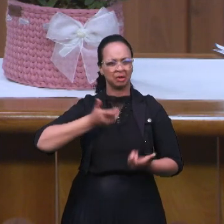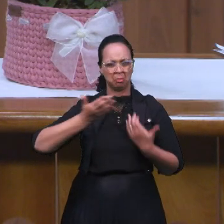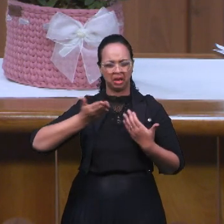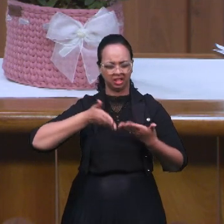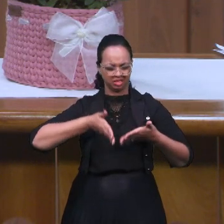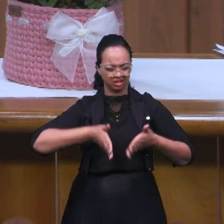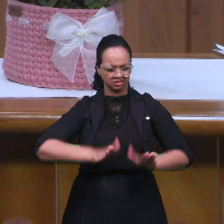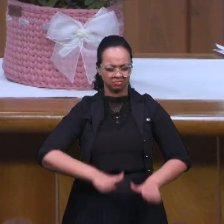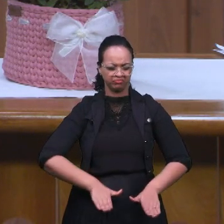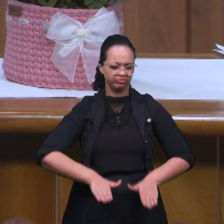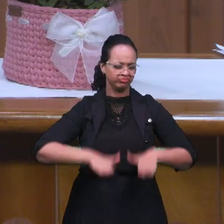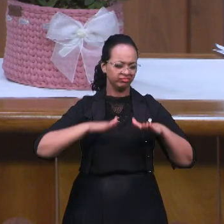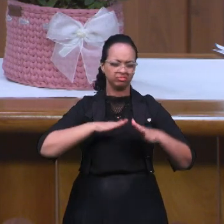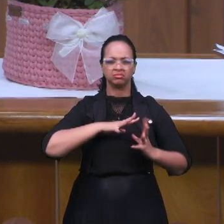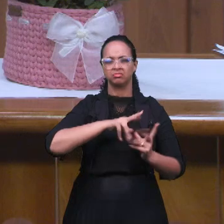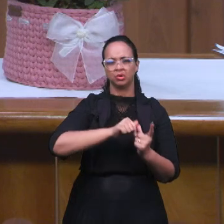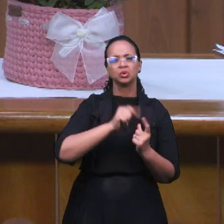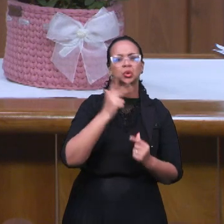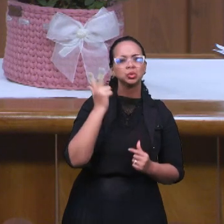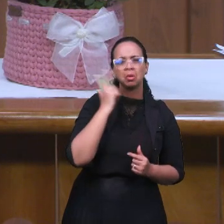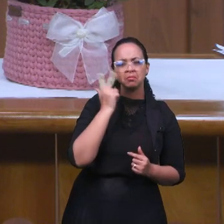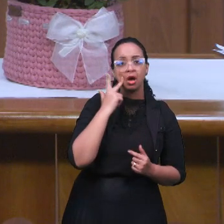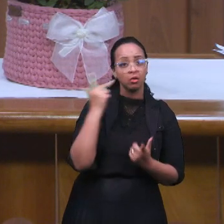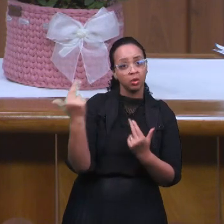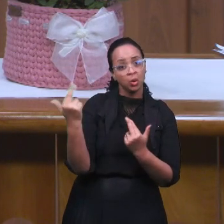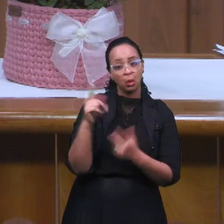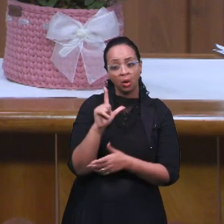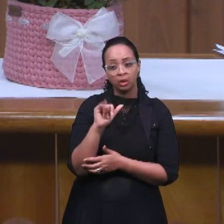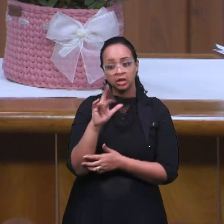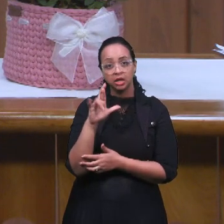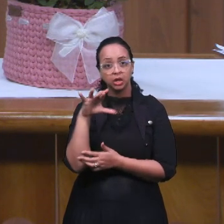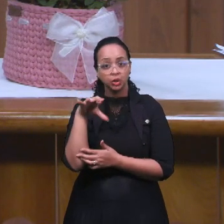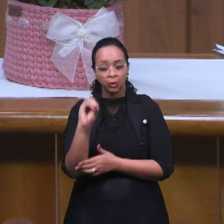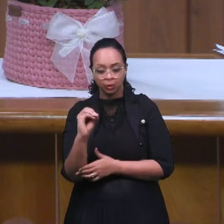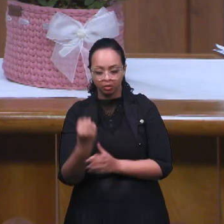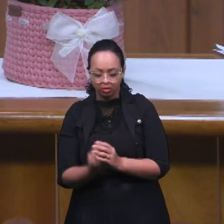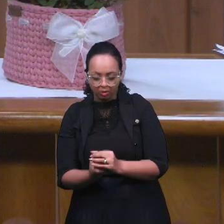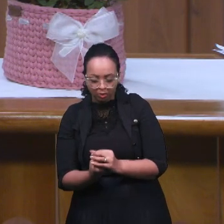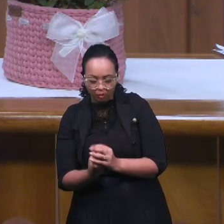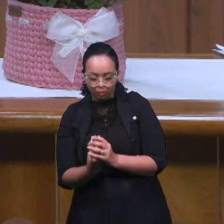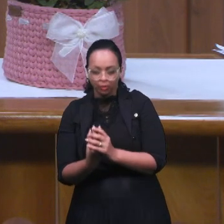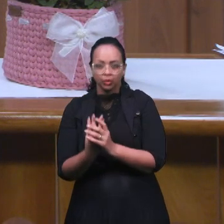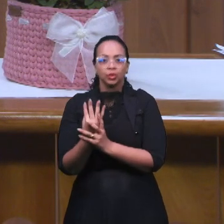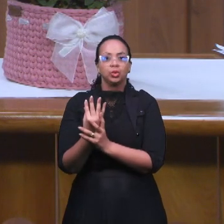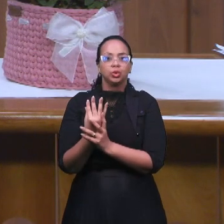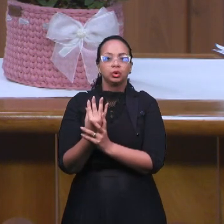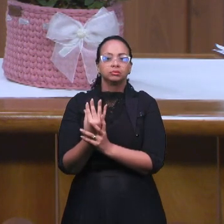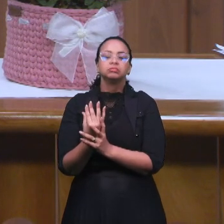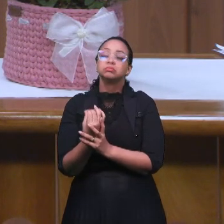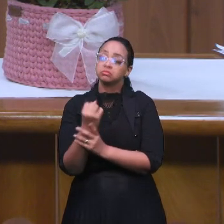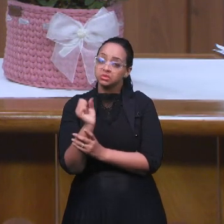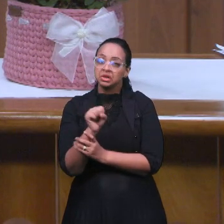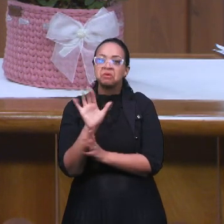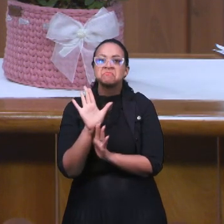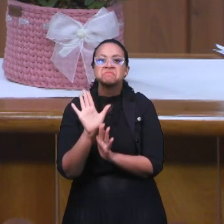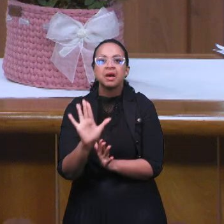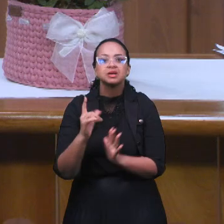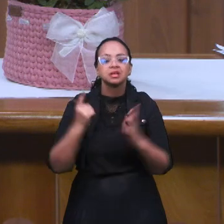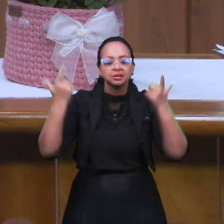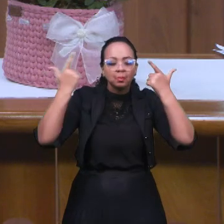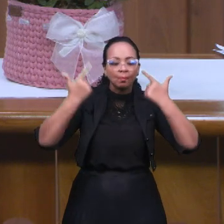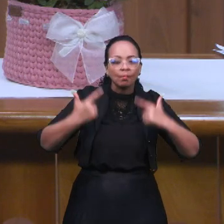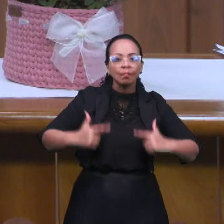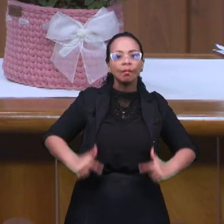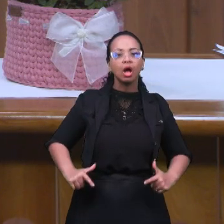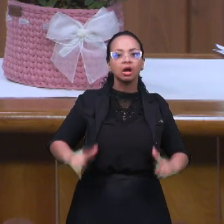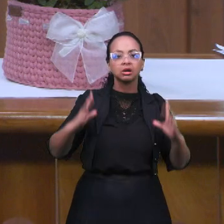é esse mesmo aqui, mas aquilo que o Senhor tem para nós é a bênção do Espírito